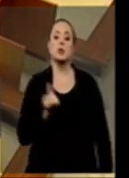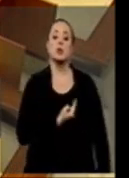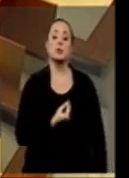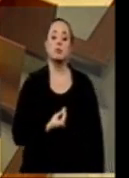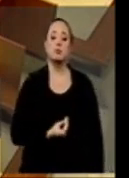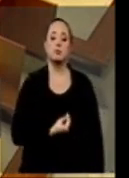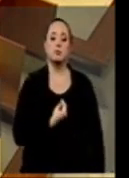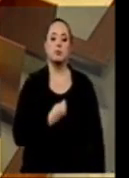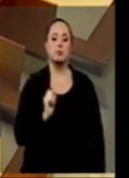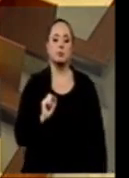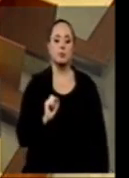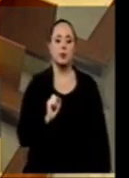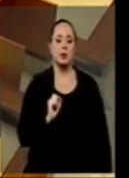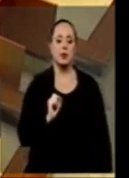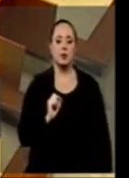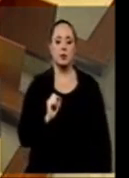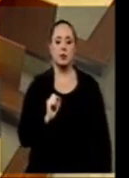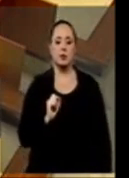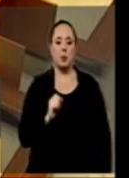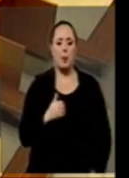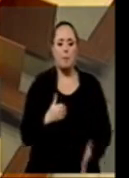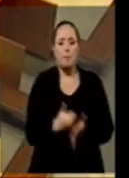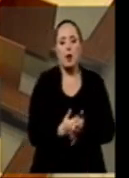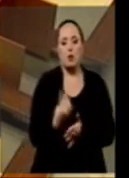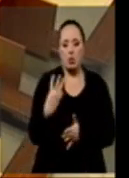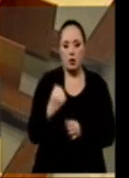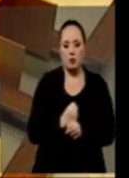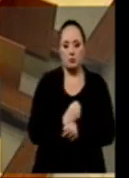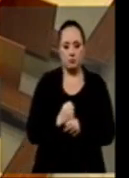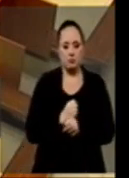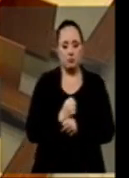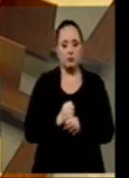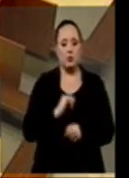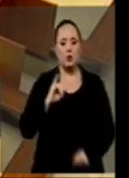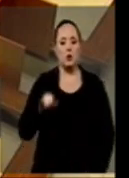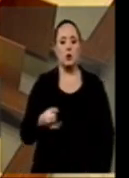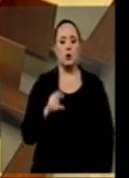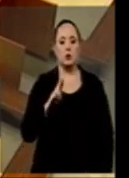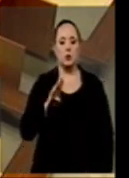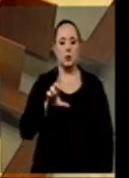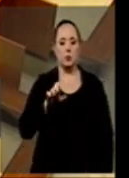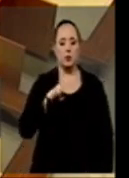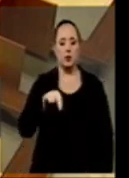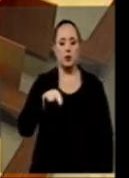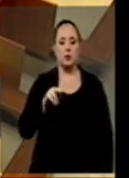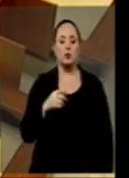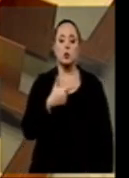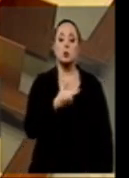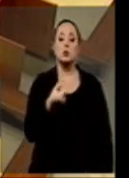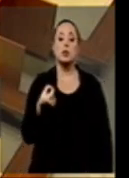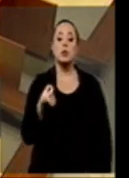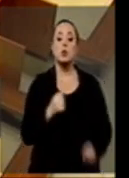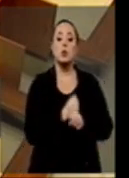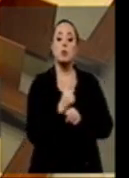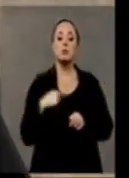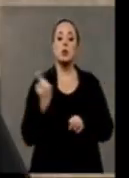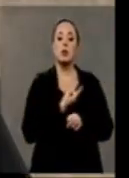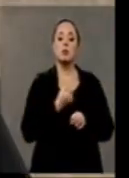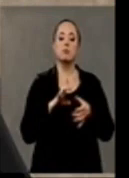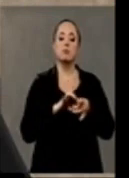a pouco mais de três anos do jubileu dos 200 anos da nossa independência